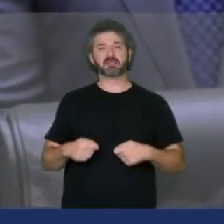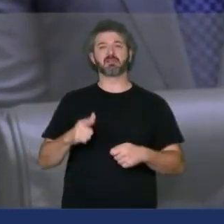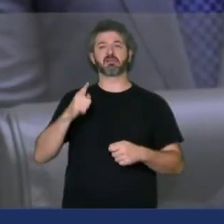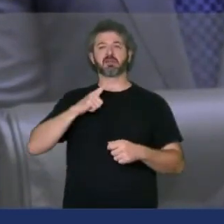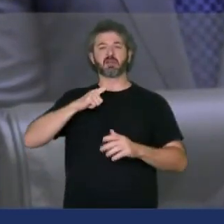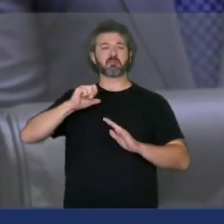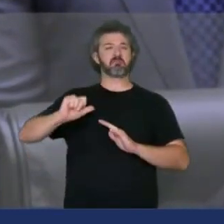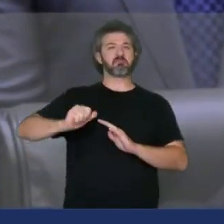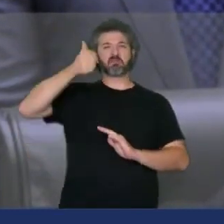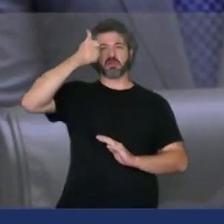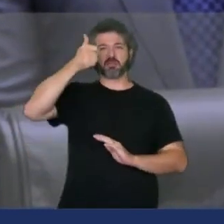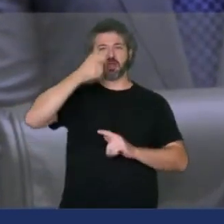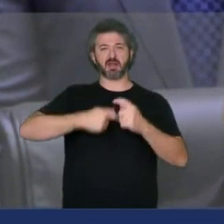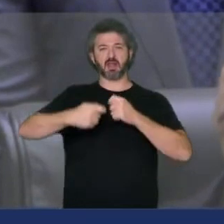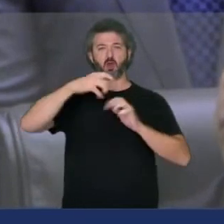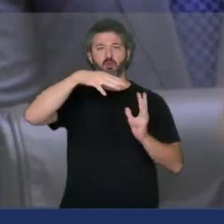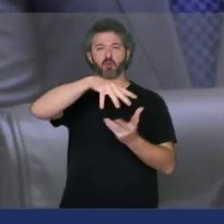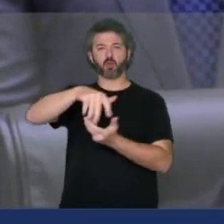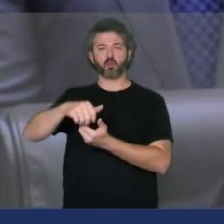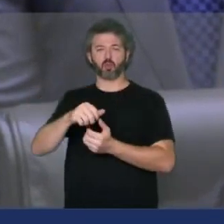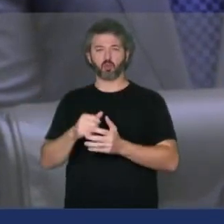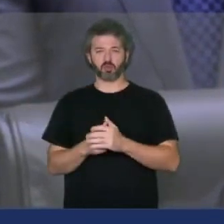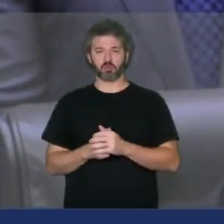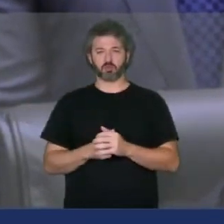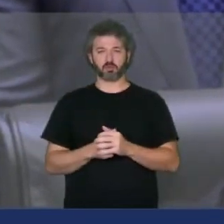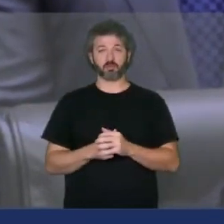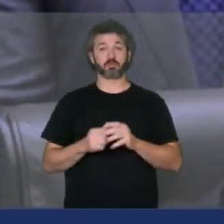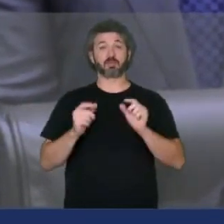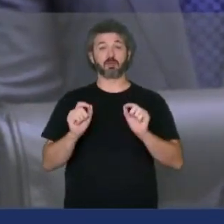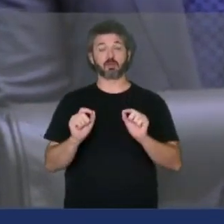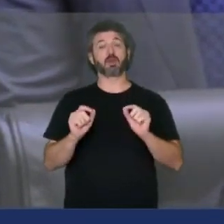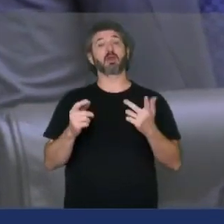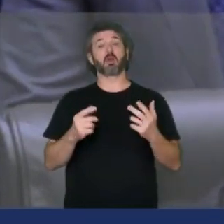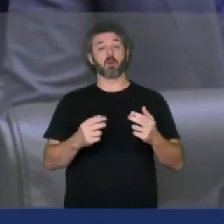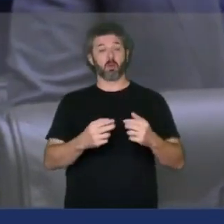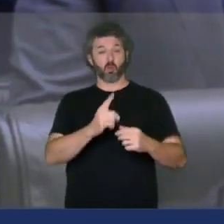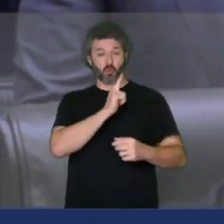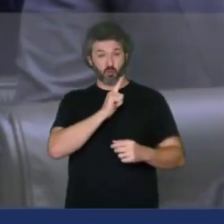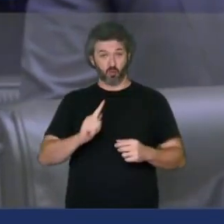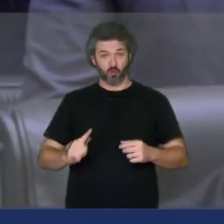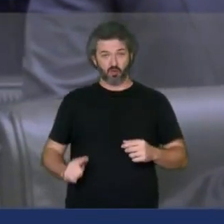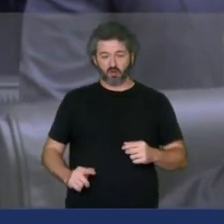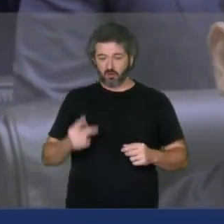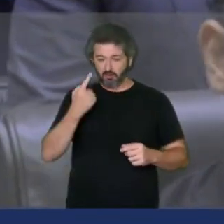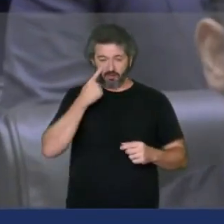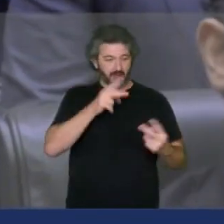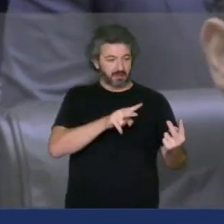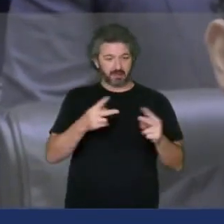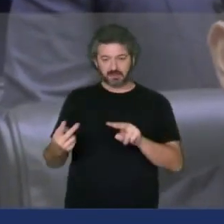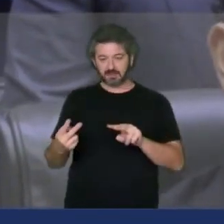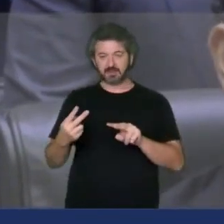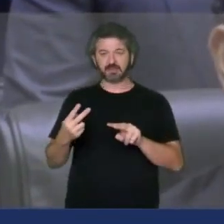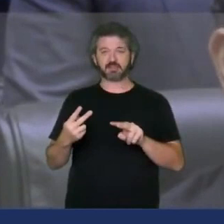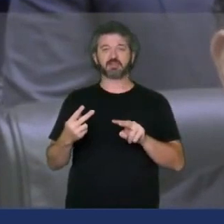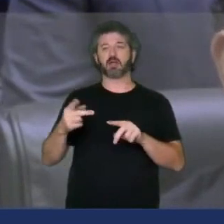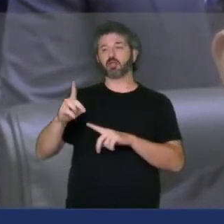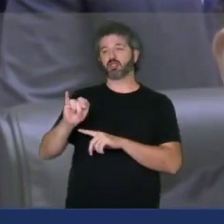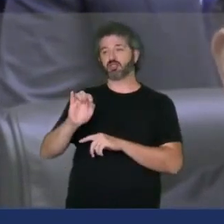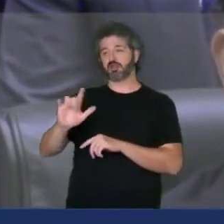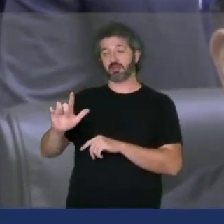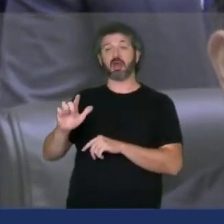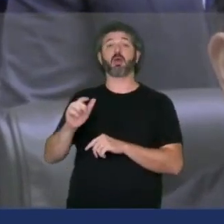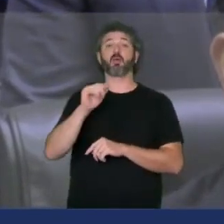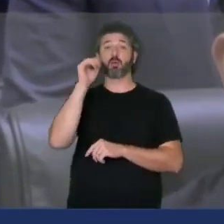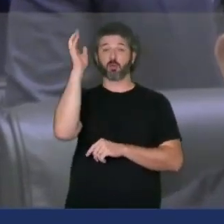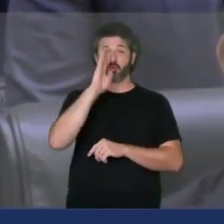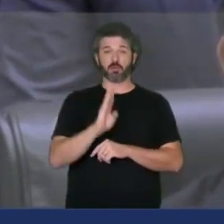linha da economia Global caberá o estado articular a transição digital e trazer a indústria brasileira para